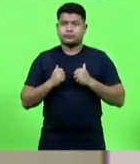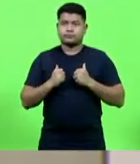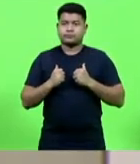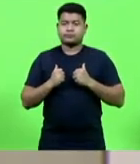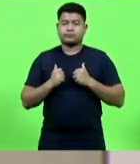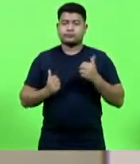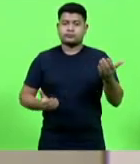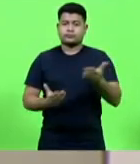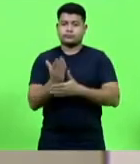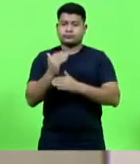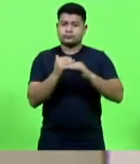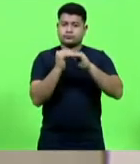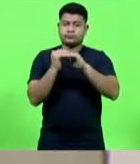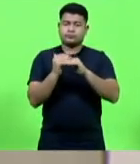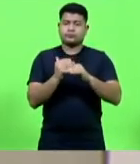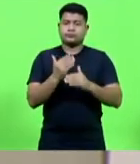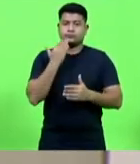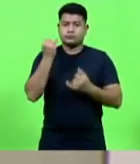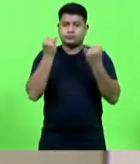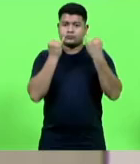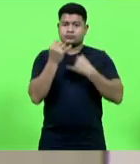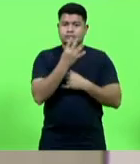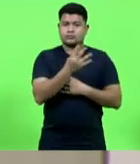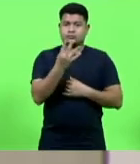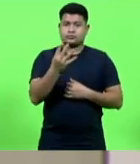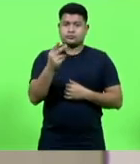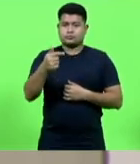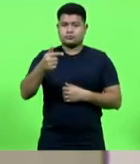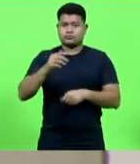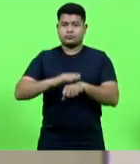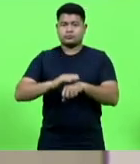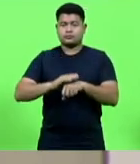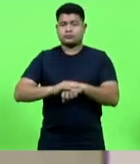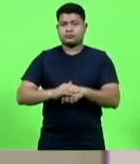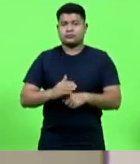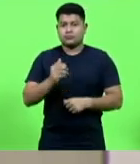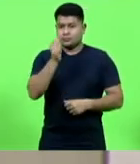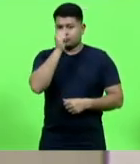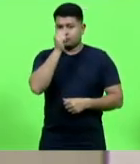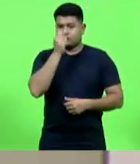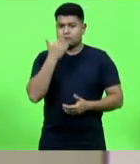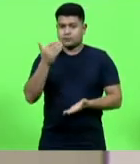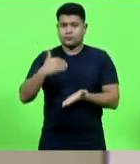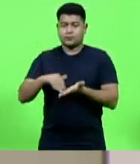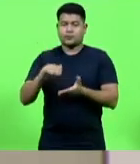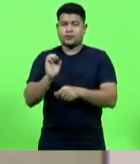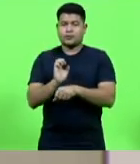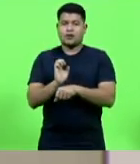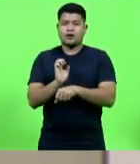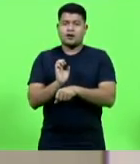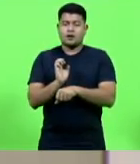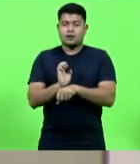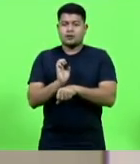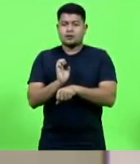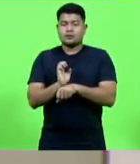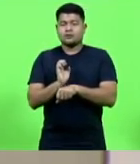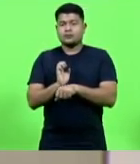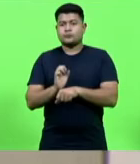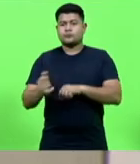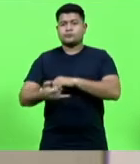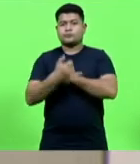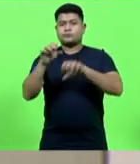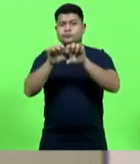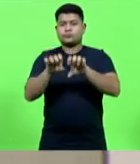Aprovado por unanimidade. Pedido de informação. 447, autor, deputado João Amin, solicitando ao secretário de Estado da Infraestrutura informações